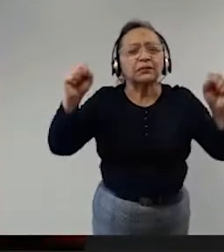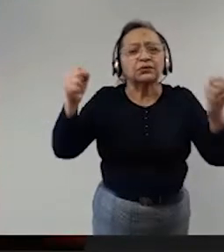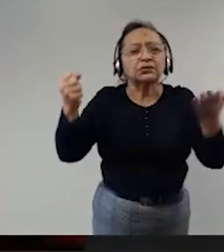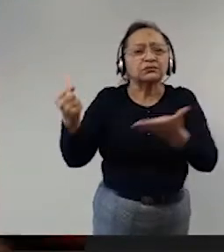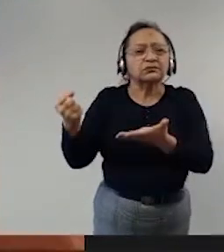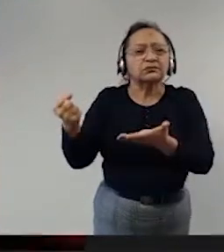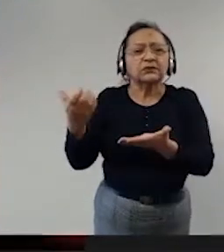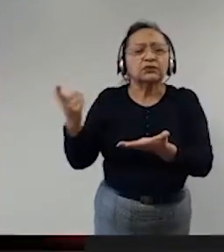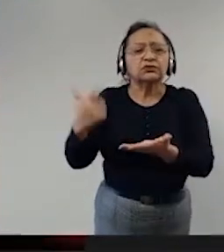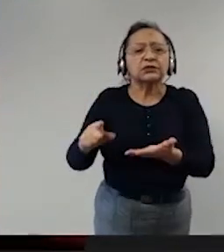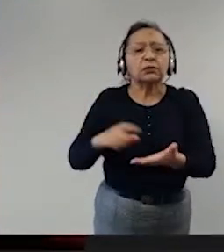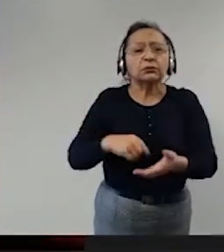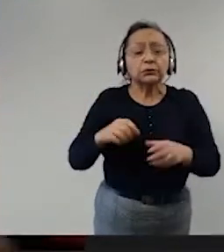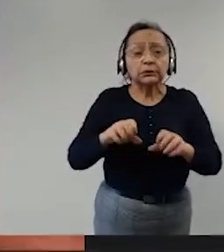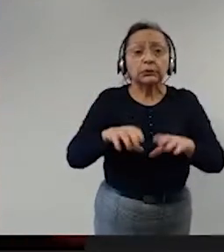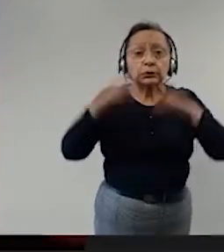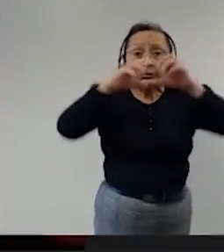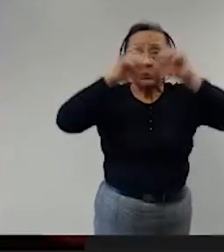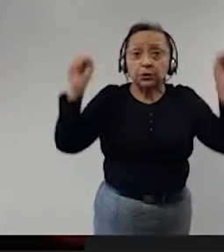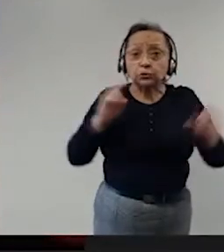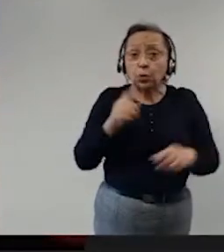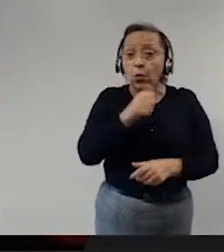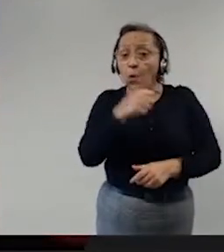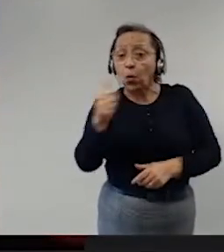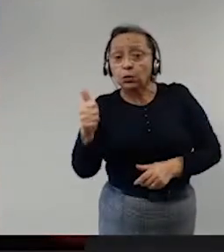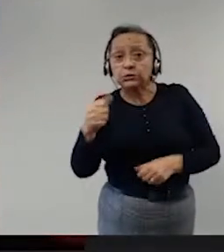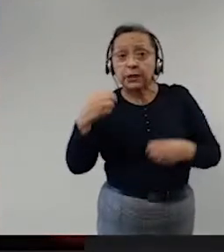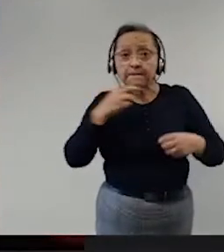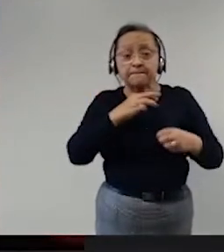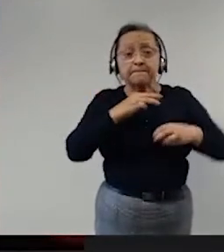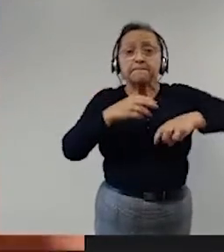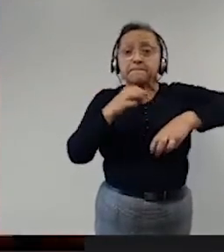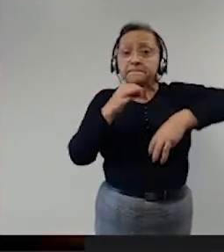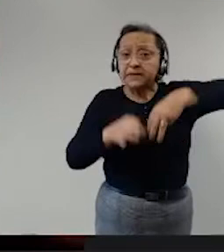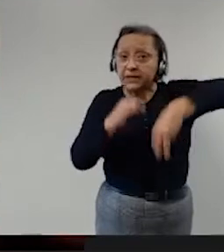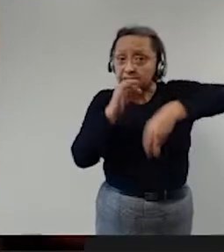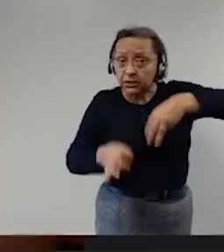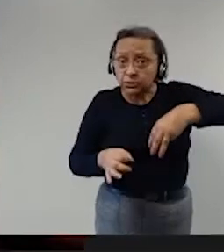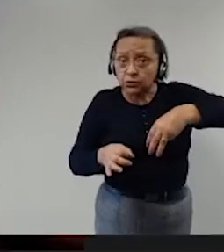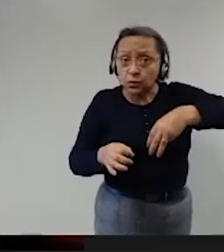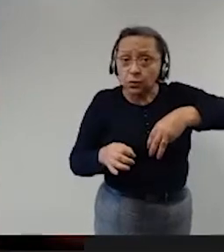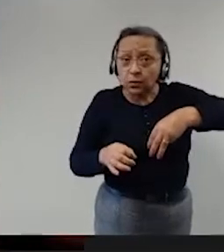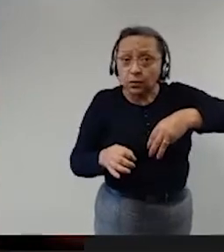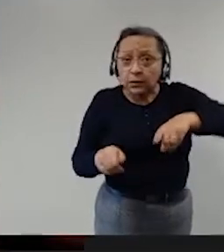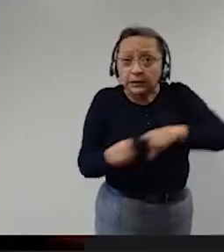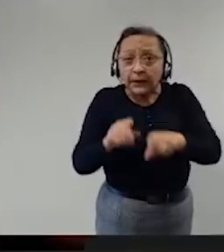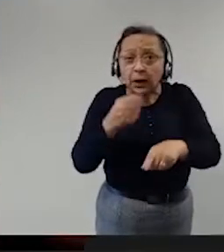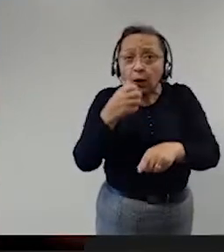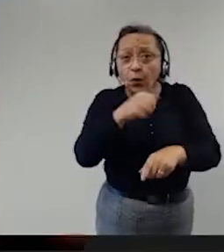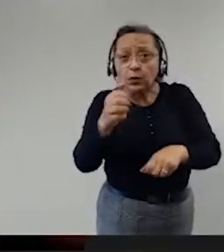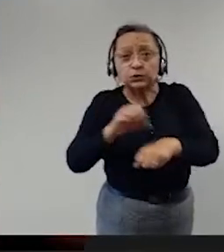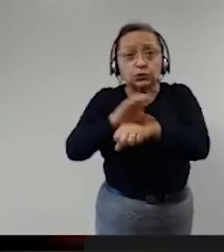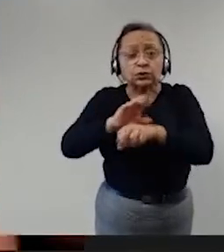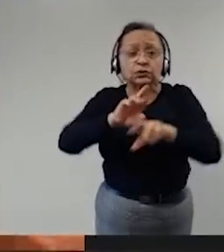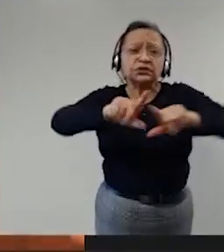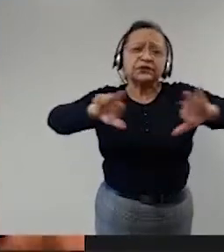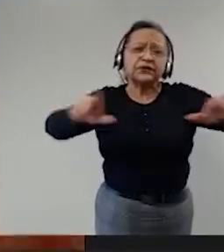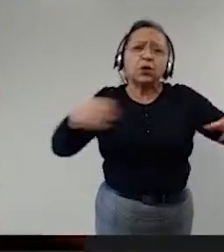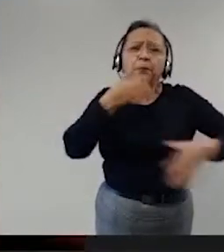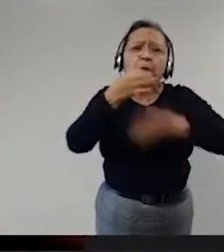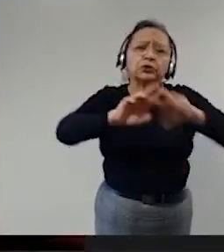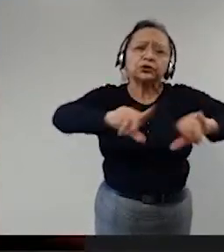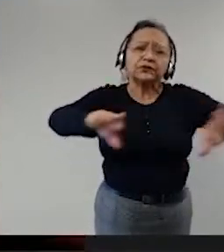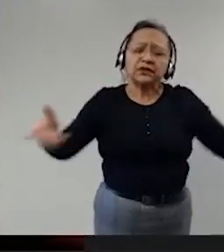tenha 11 ministros com 11 constituições diferentes. Nós temos uma participação importante para fazer